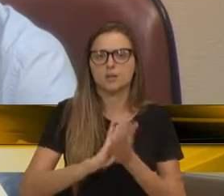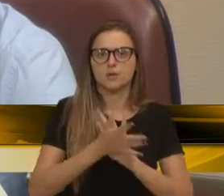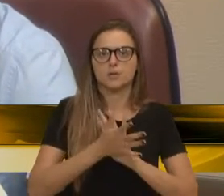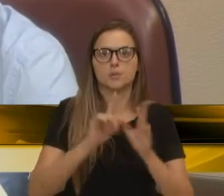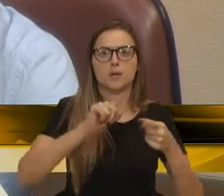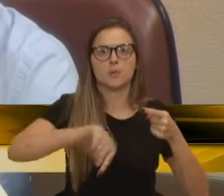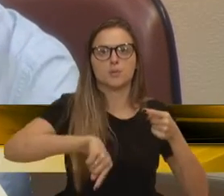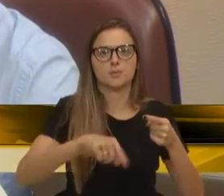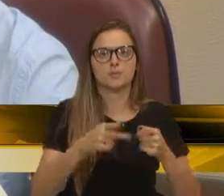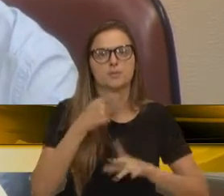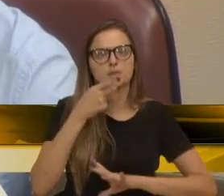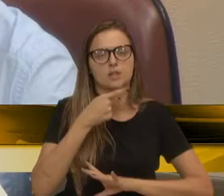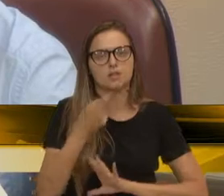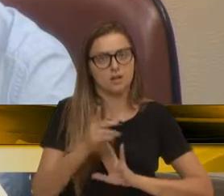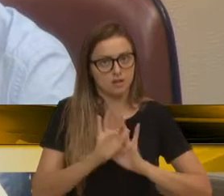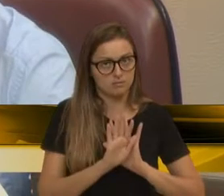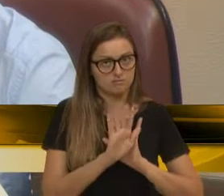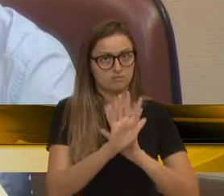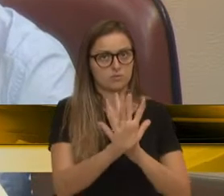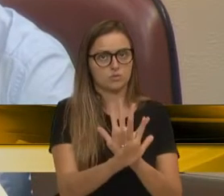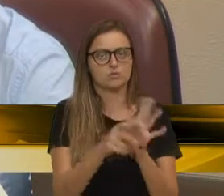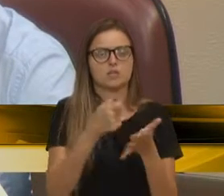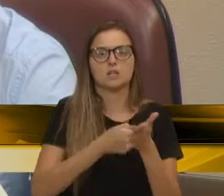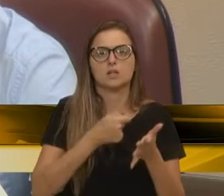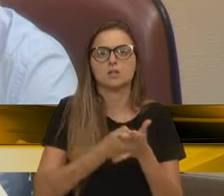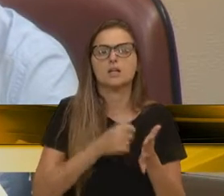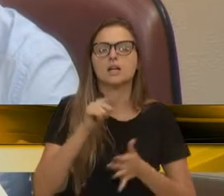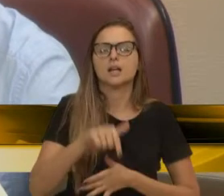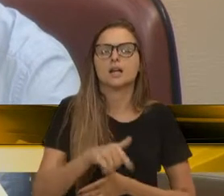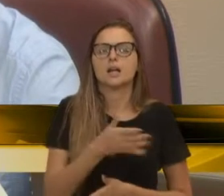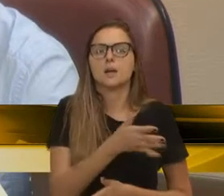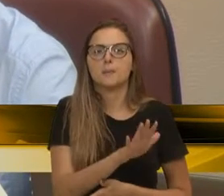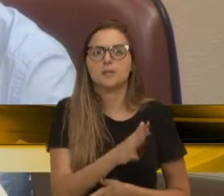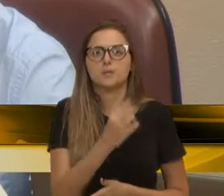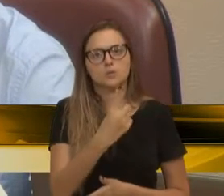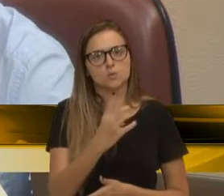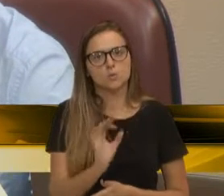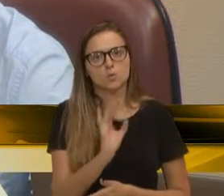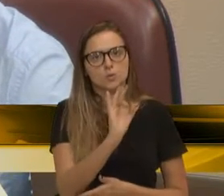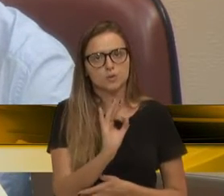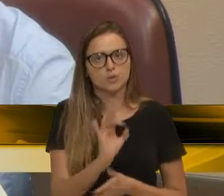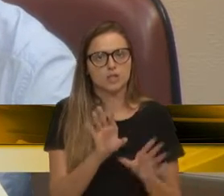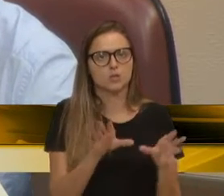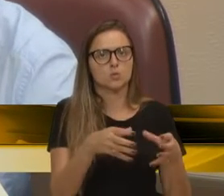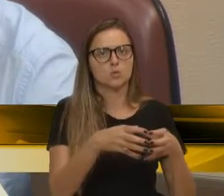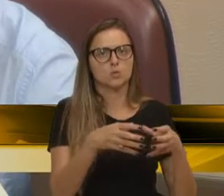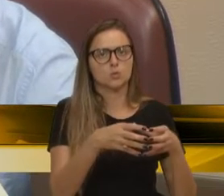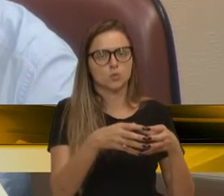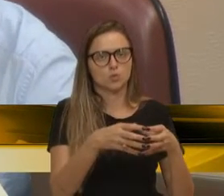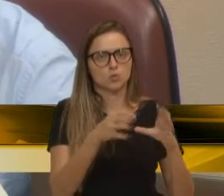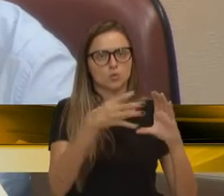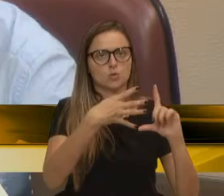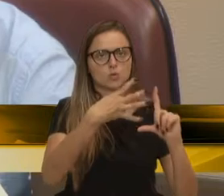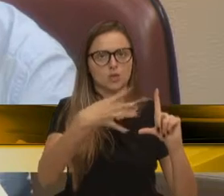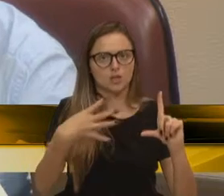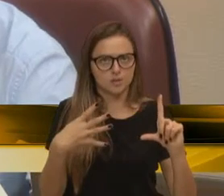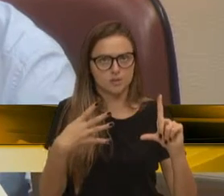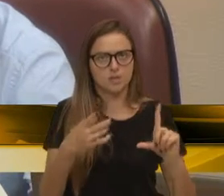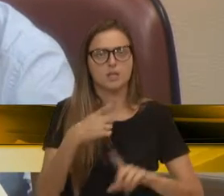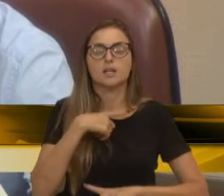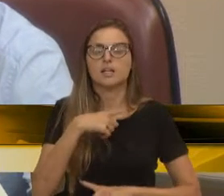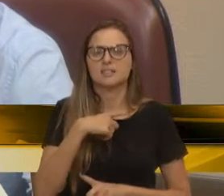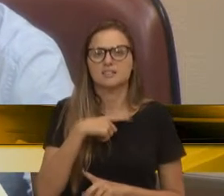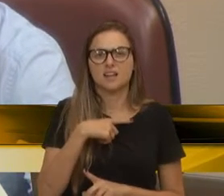da manifestação por exemplo constitui aproximadamente 1% do grupo gl glbt e tem um